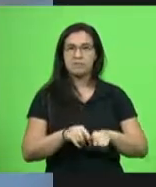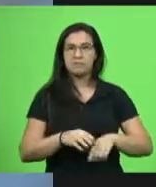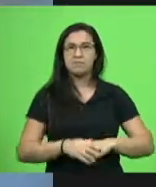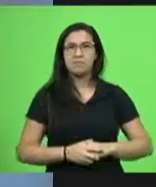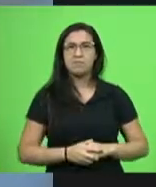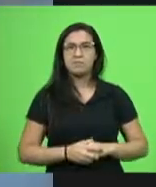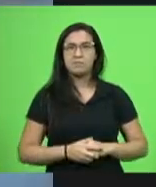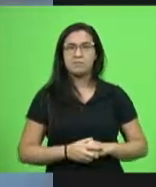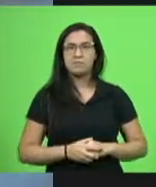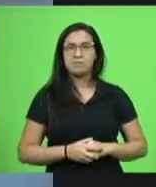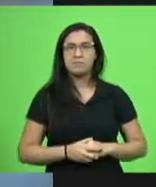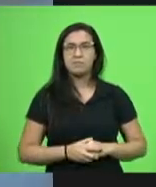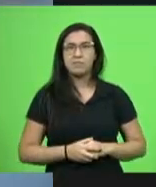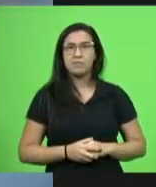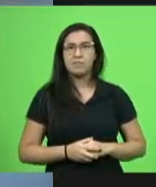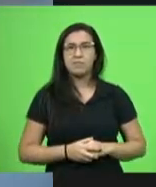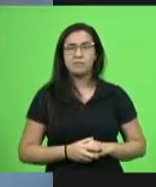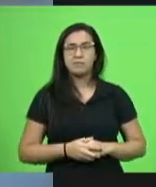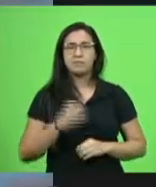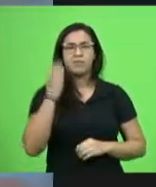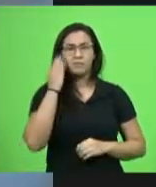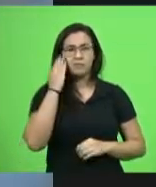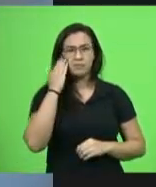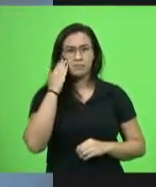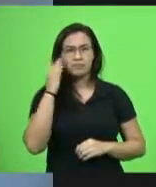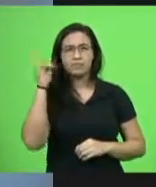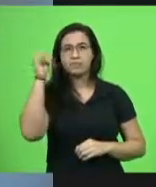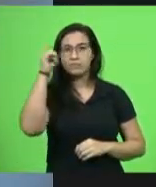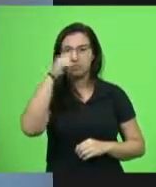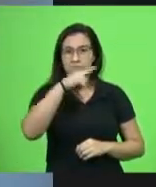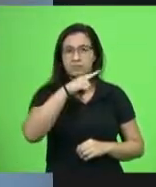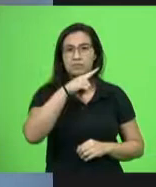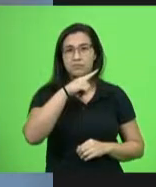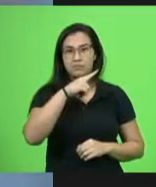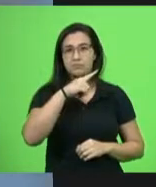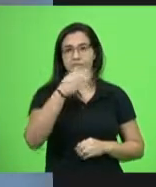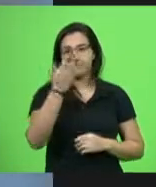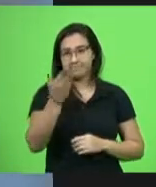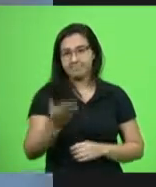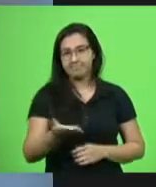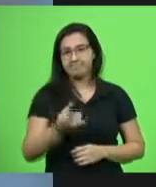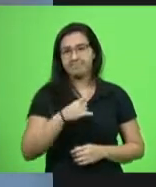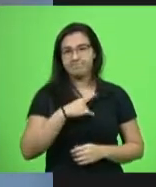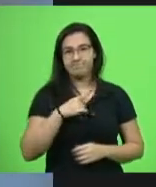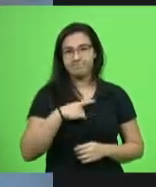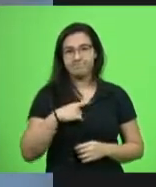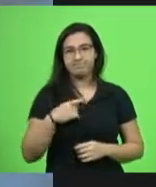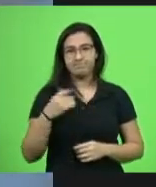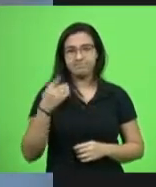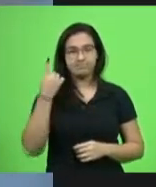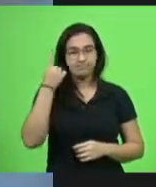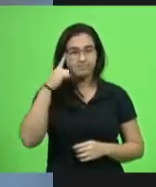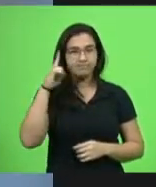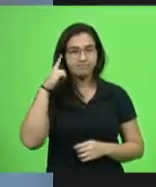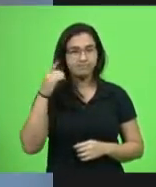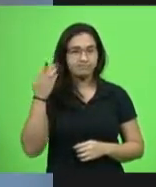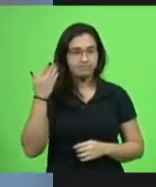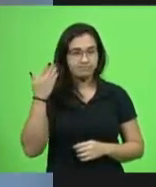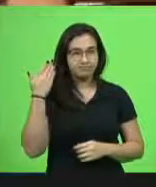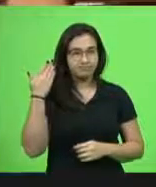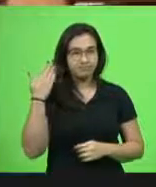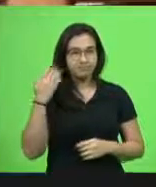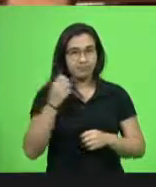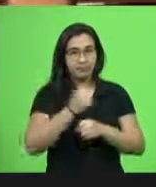Eu sei a dificuldade que Vossa Excelência passou nos últimos dias. Há um ano